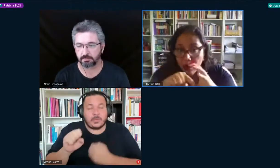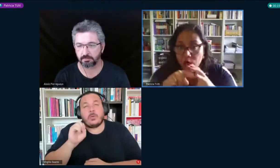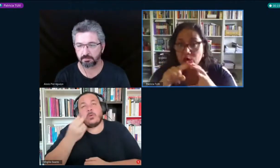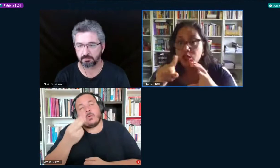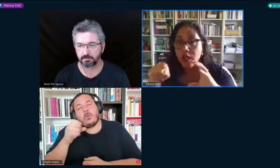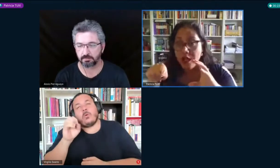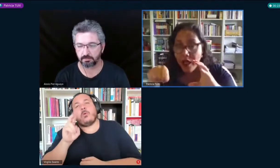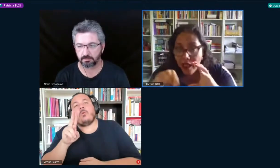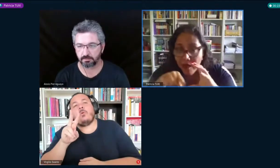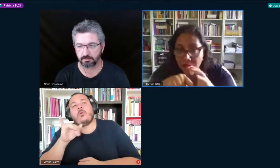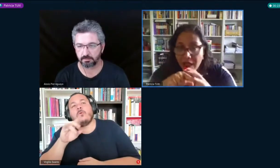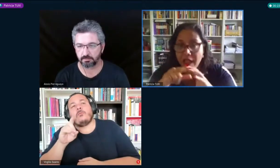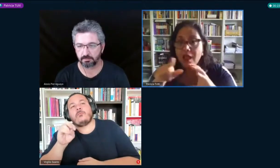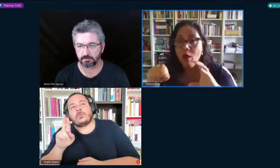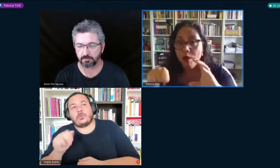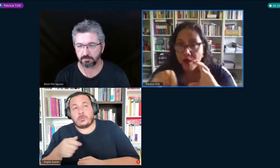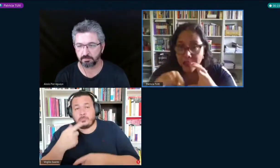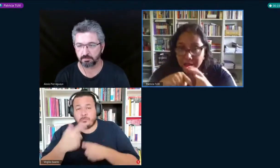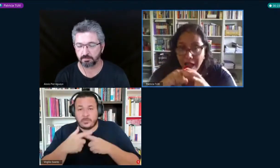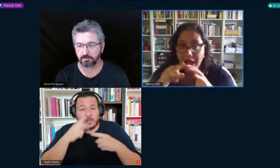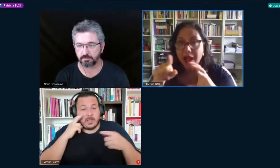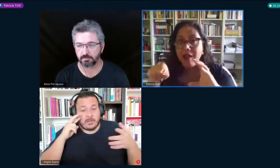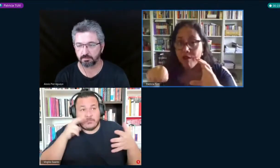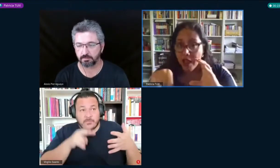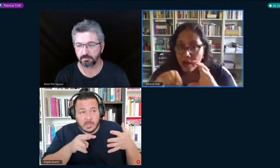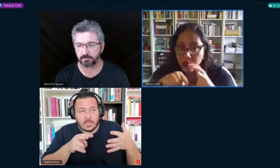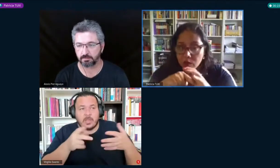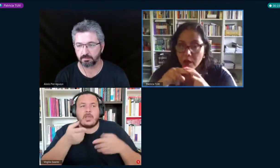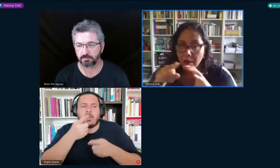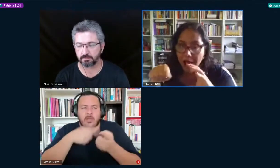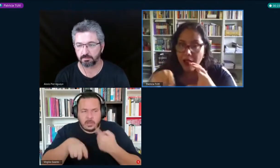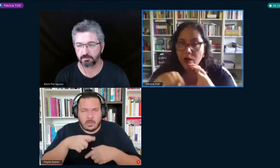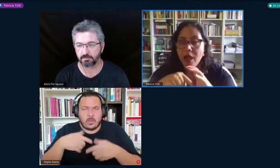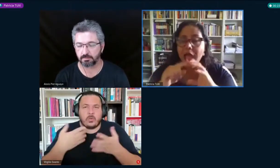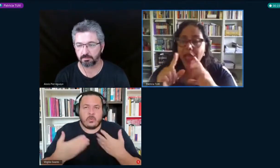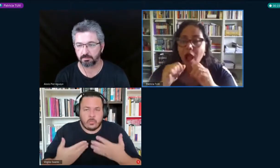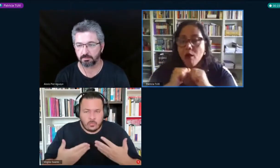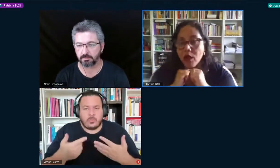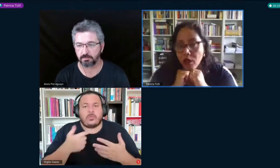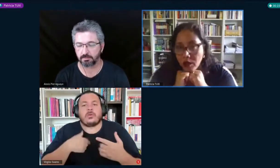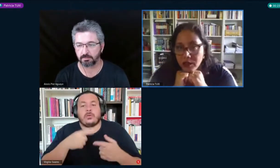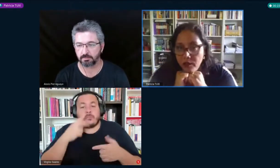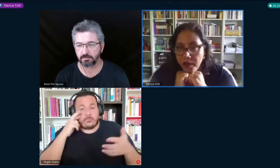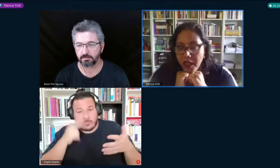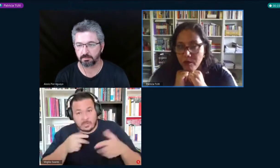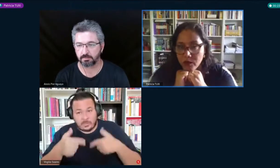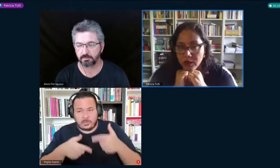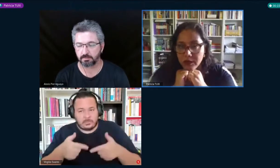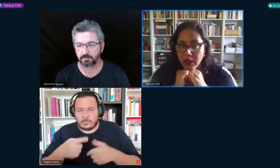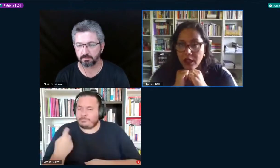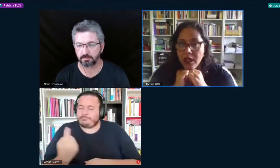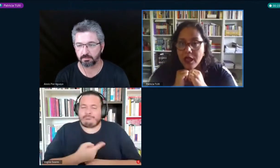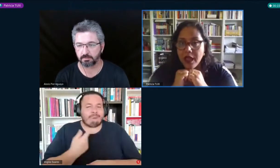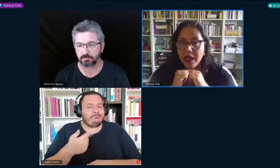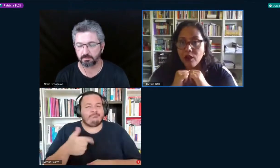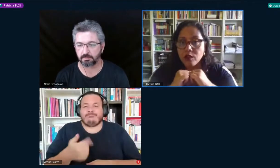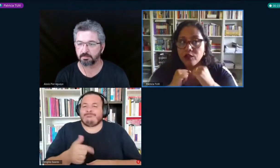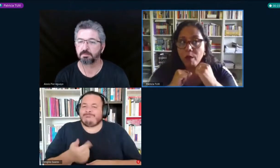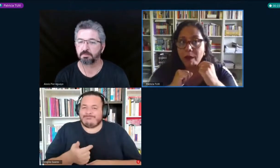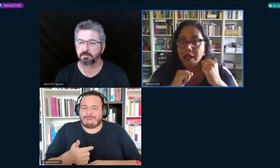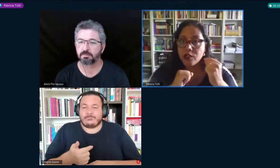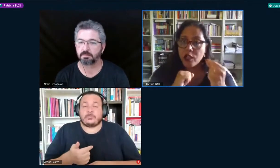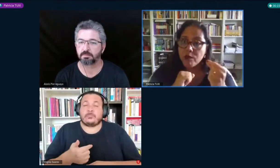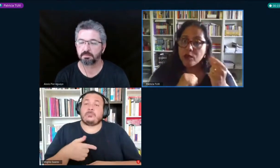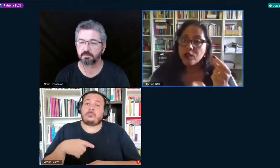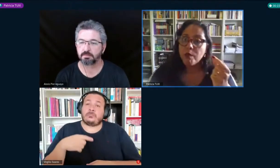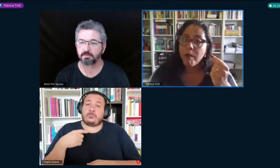esse ciclo de rever, conversar, rever o seu trabalho é algo que nós não temos. Assim. Nós